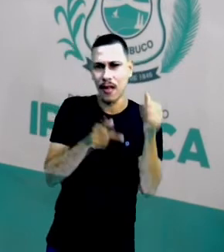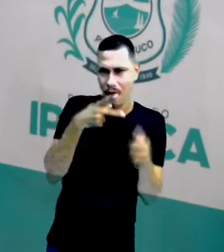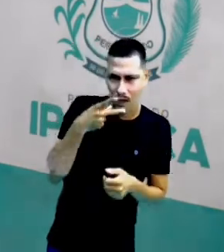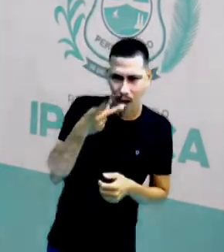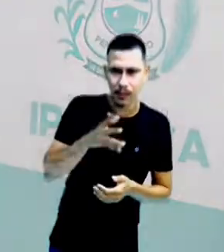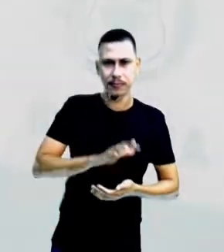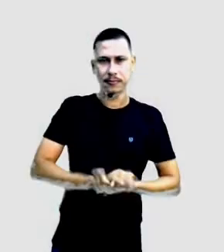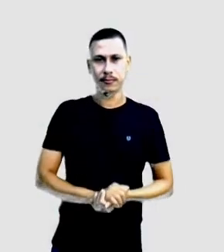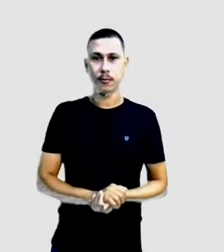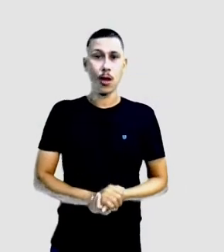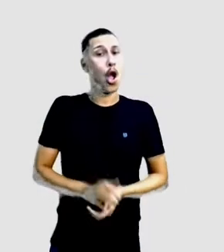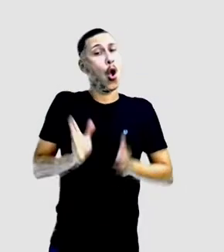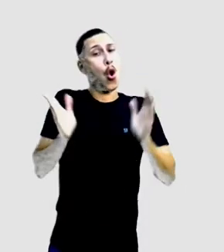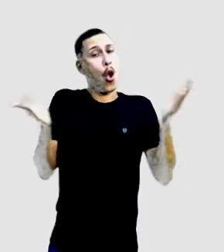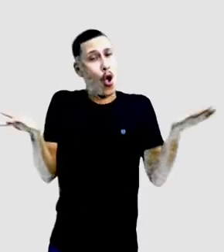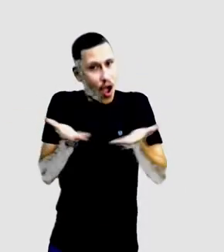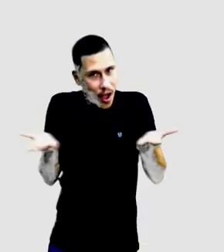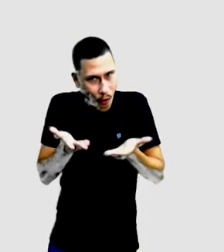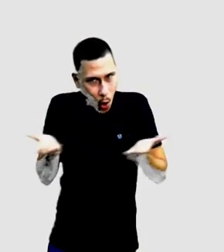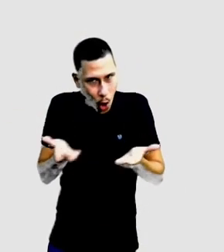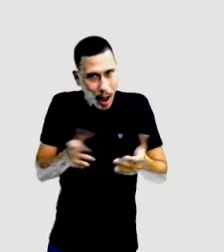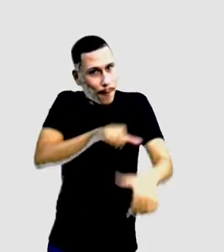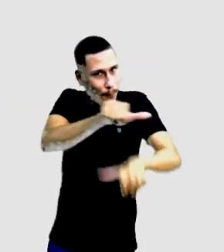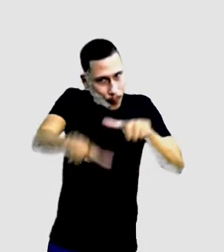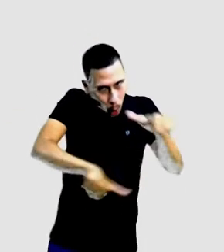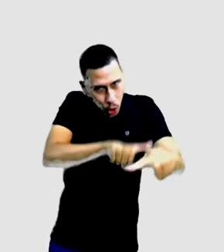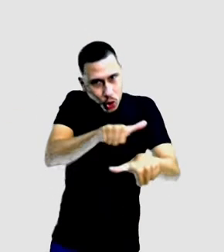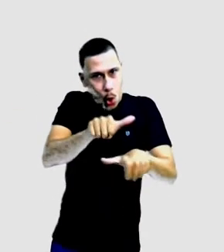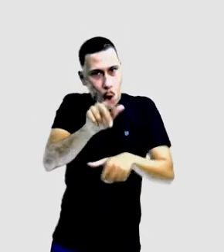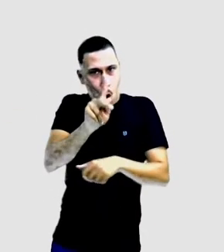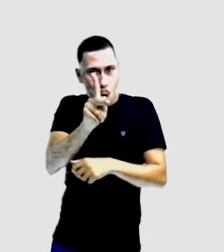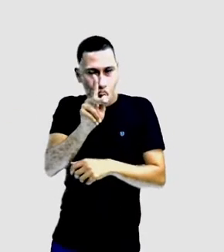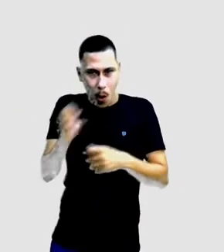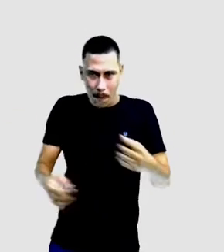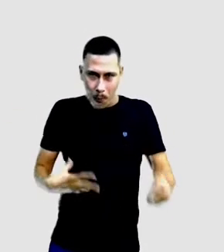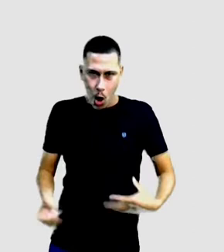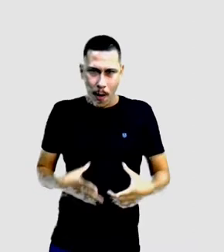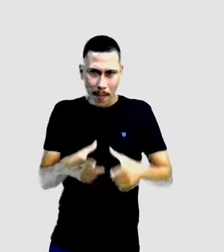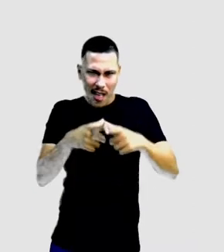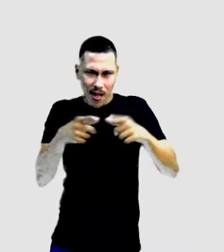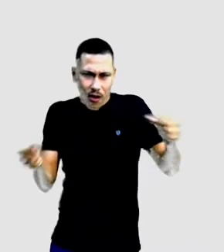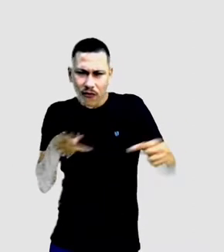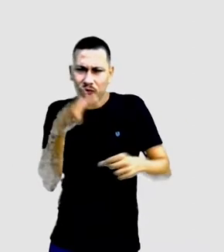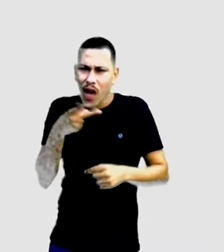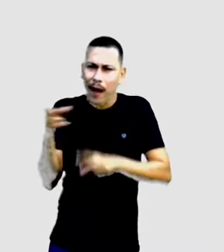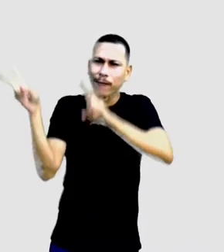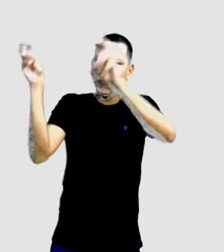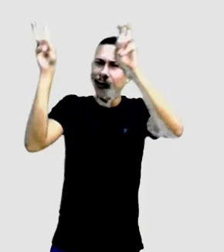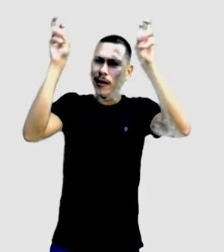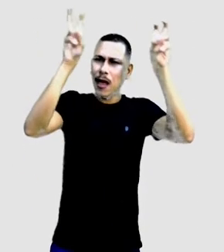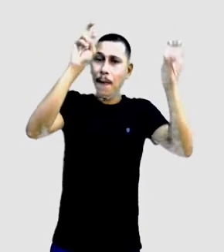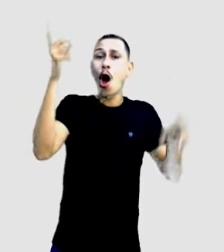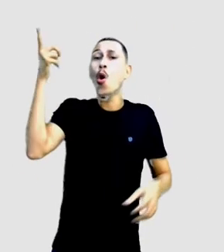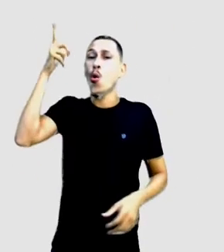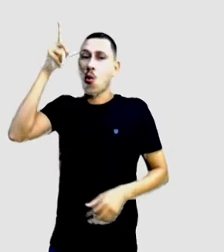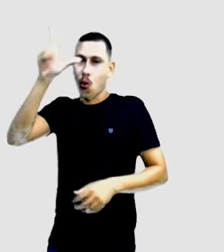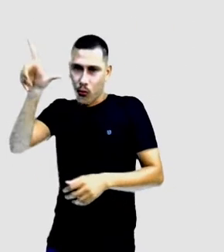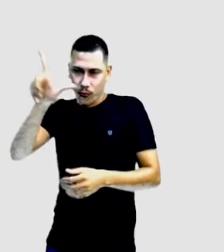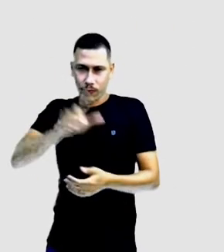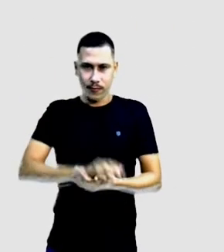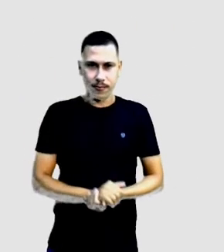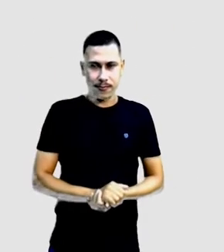um estilo mais moderno, o haikai ele aborda outros temas, além da natureza, tá